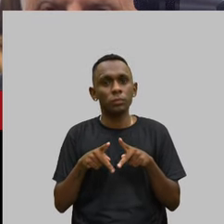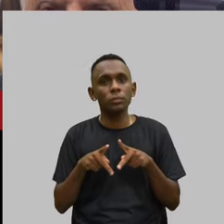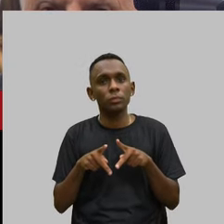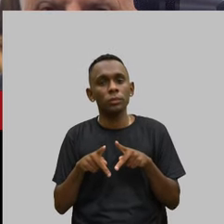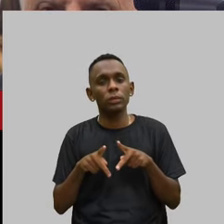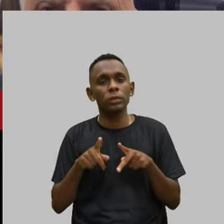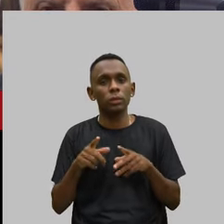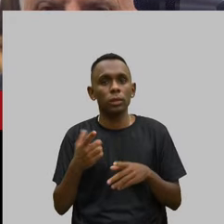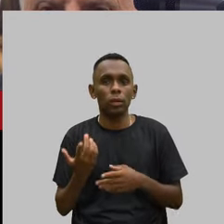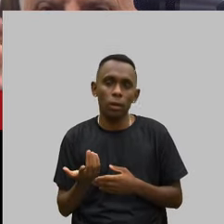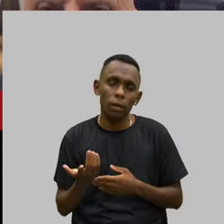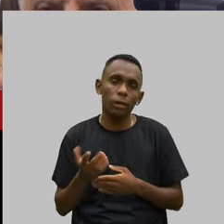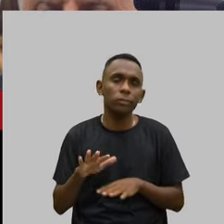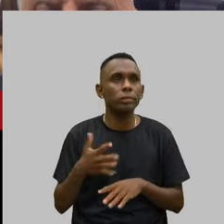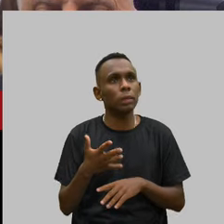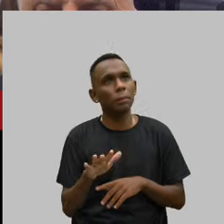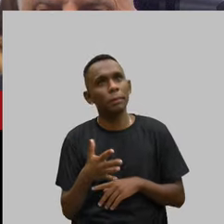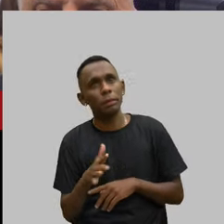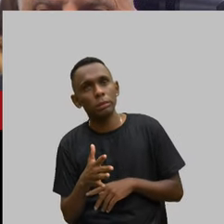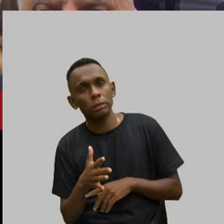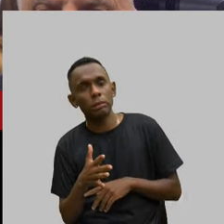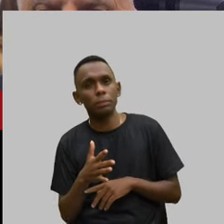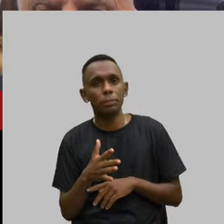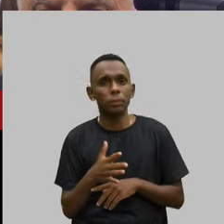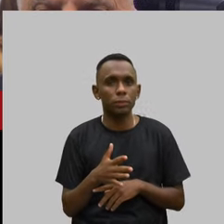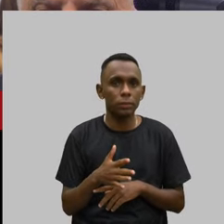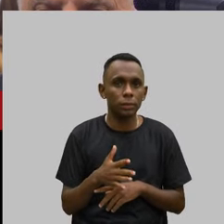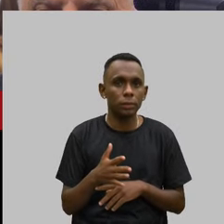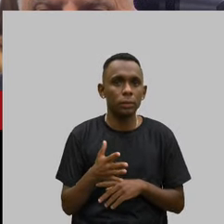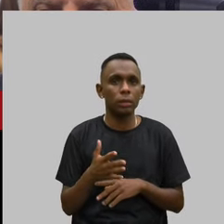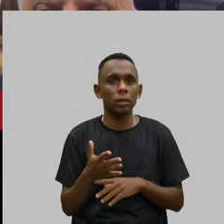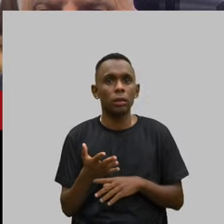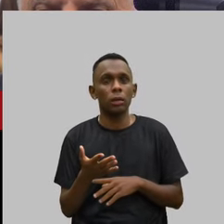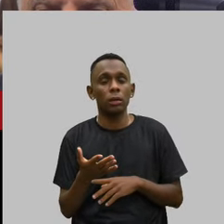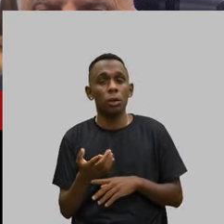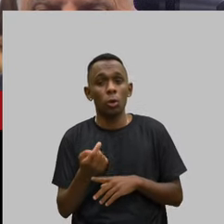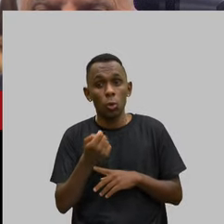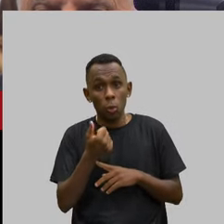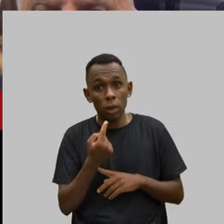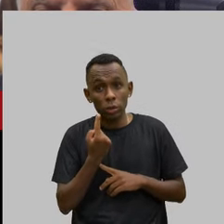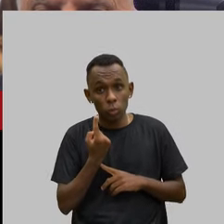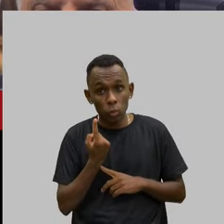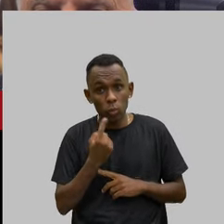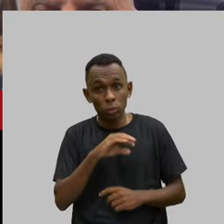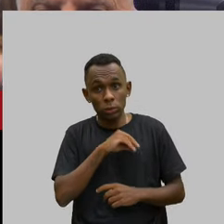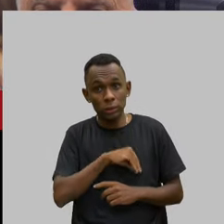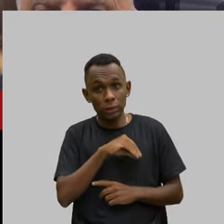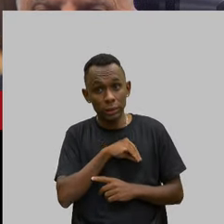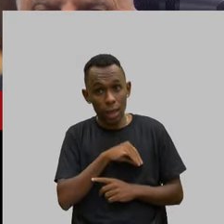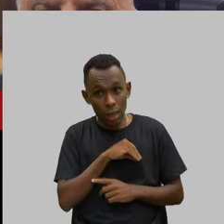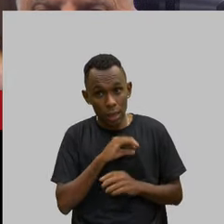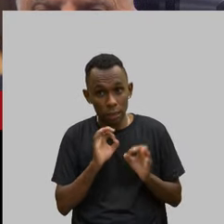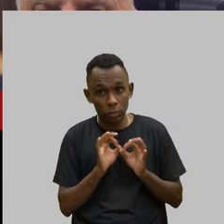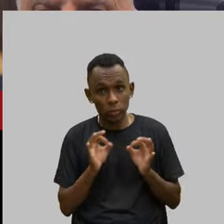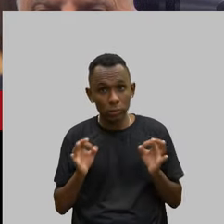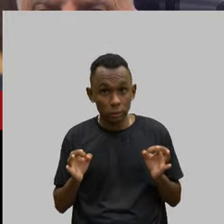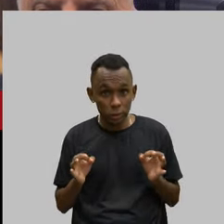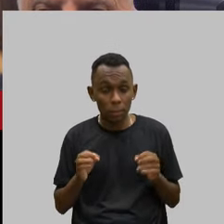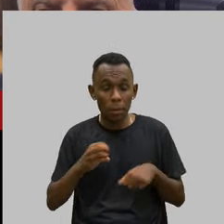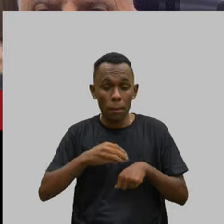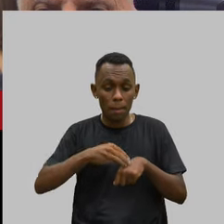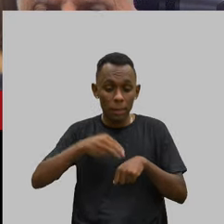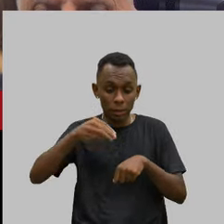Aí talvez tem casos que recebem perto de um salário mínimo professores Mestres doutores